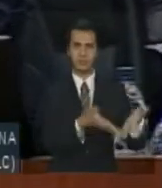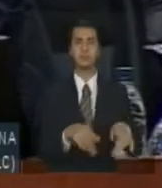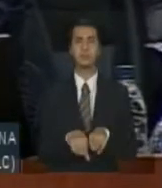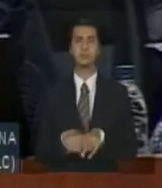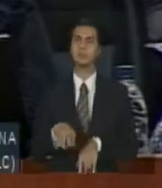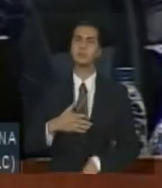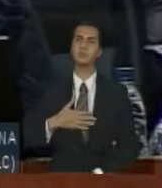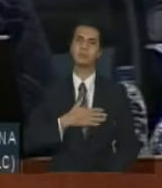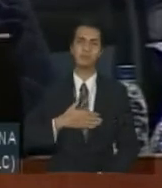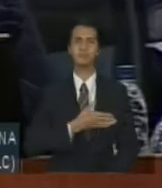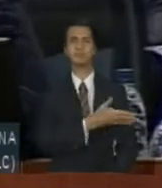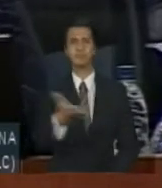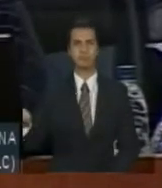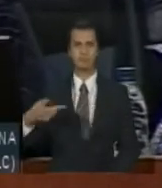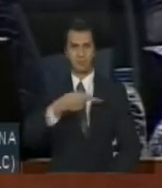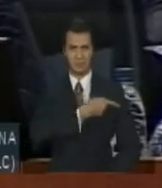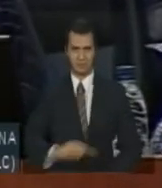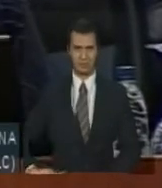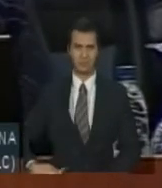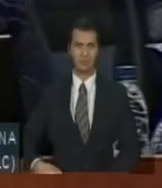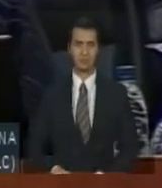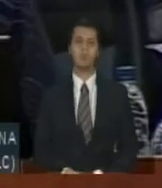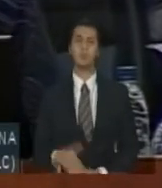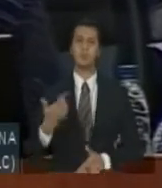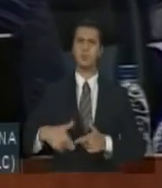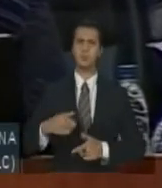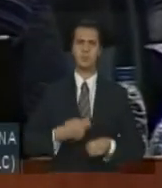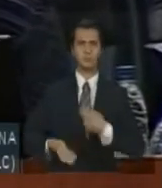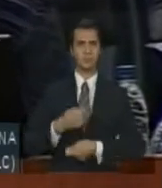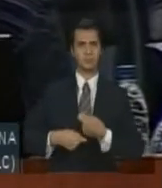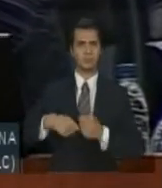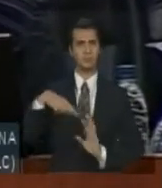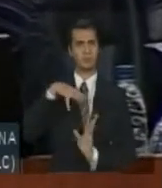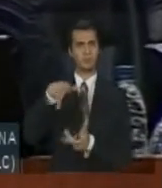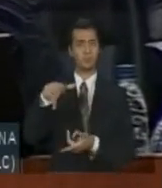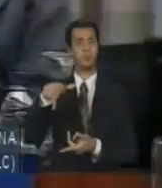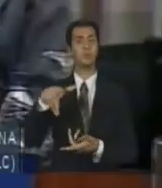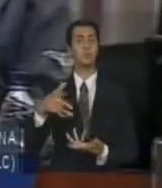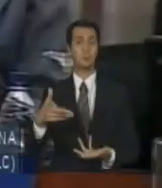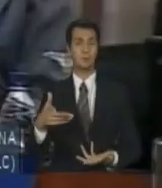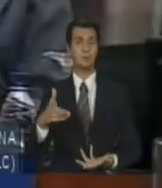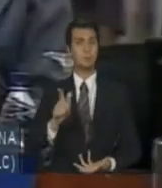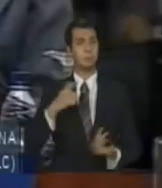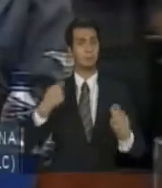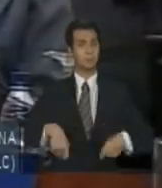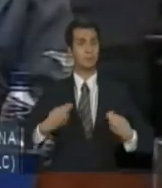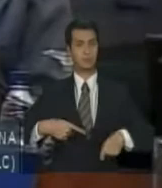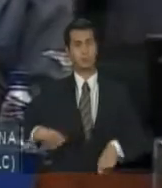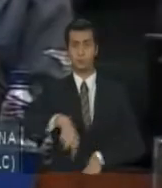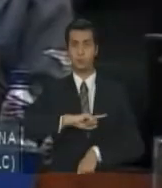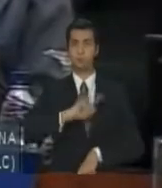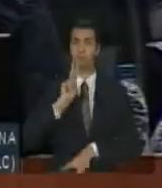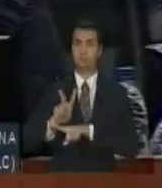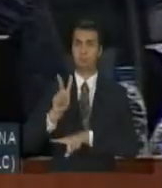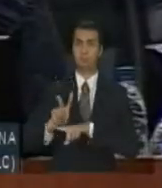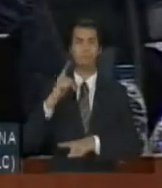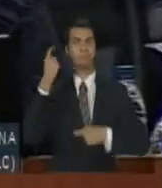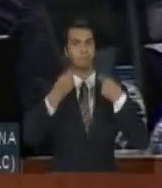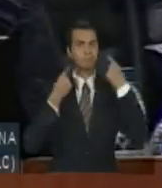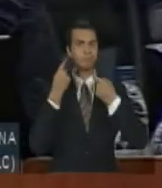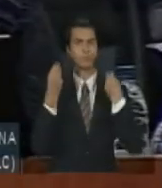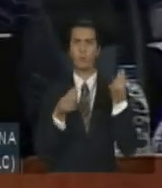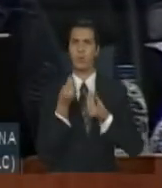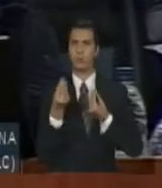econômica e financeira internacional também deve estar no centro das preocupações políticas da